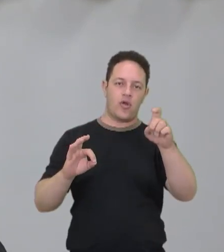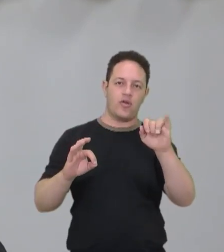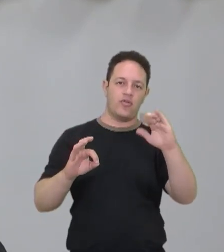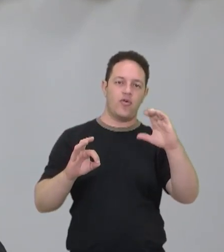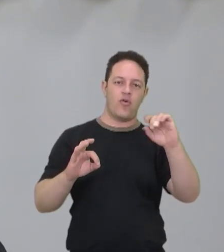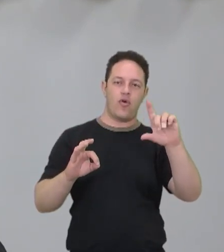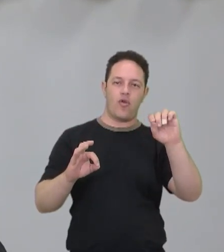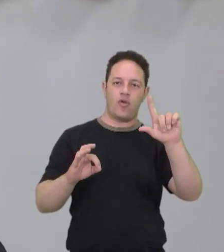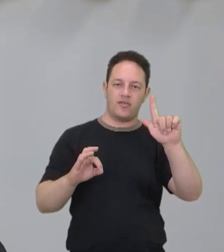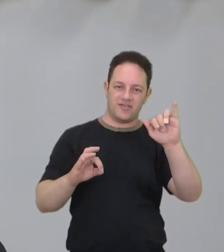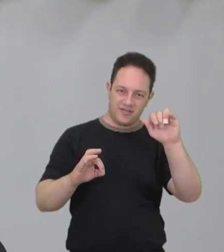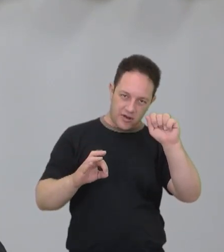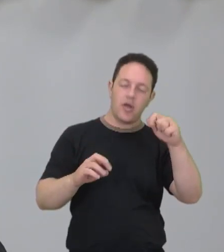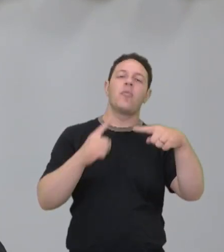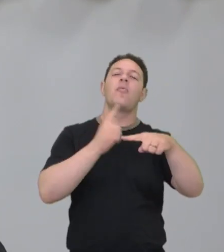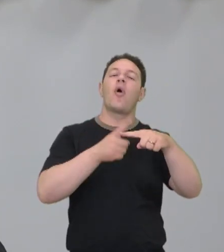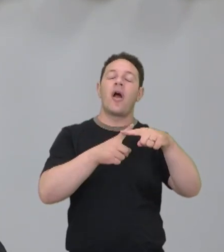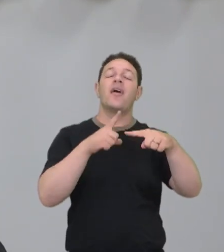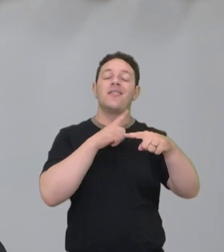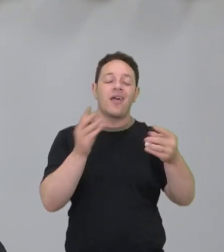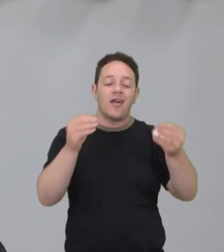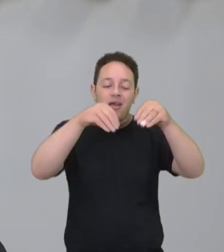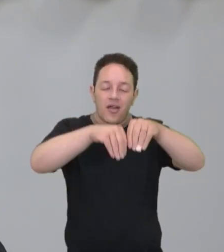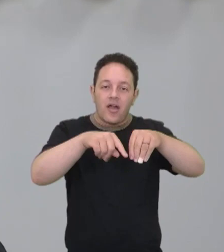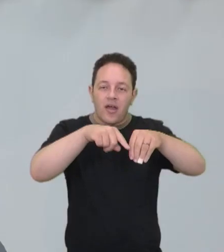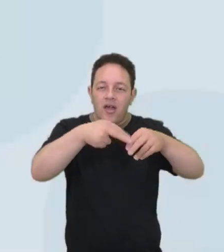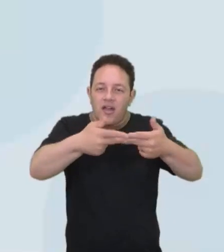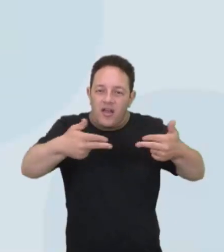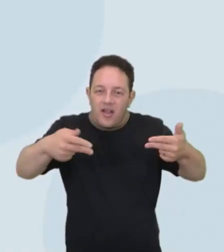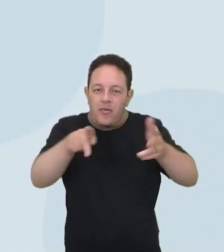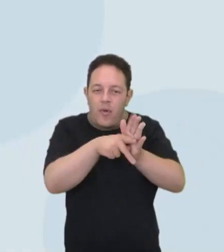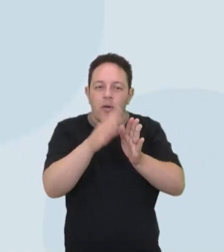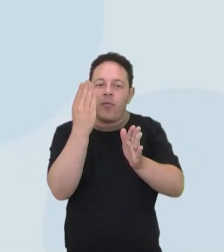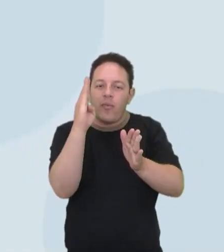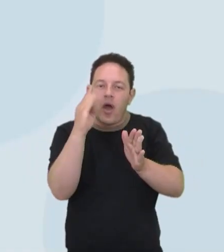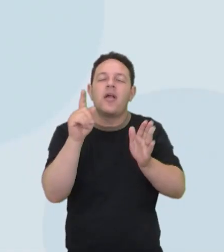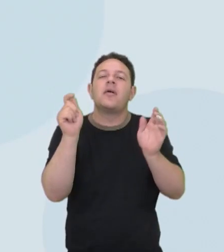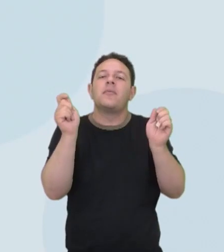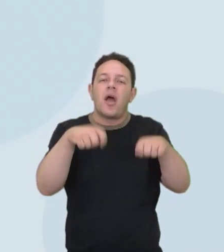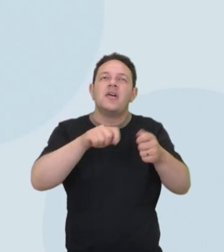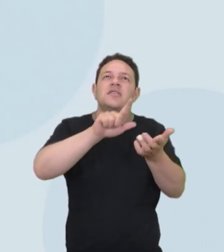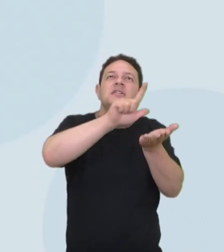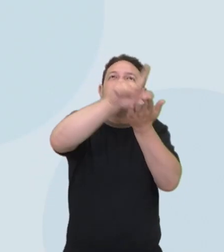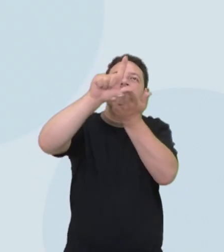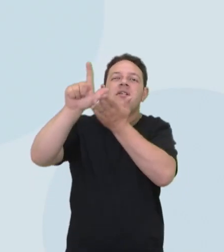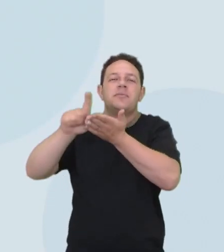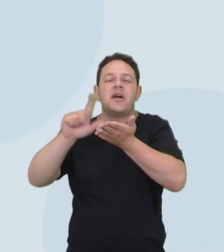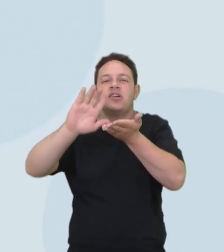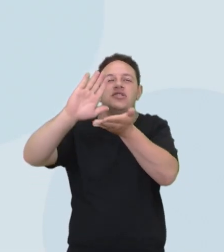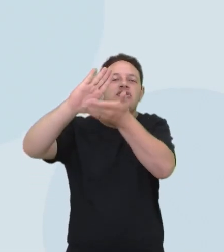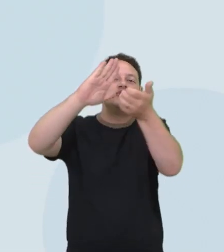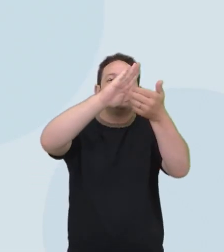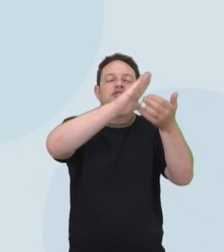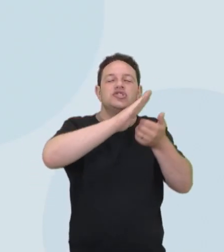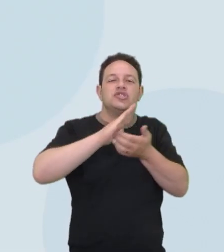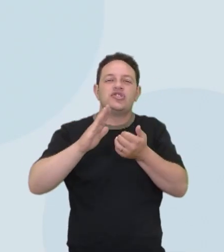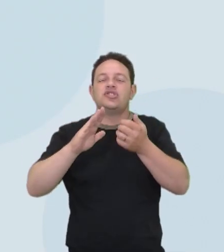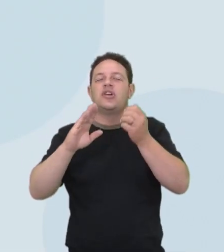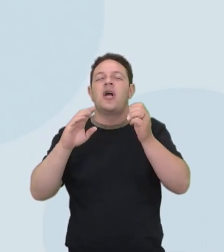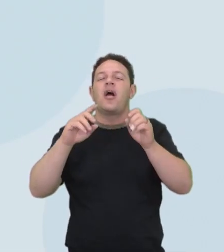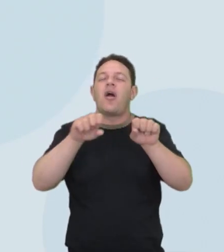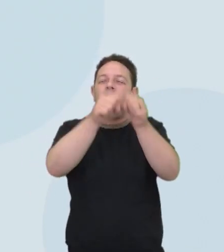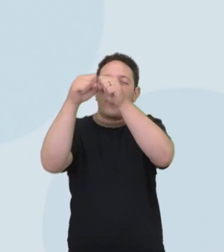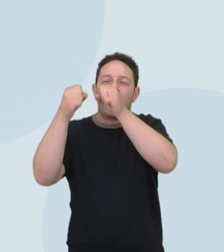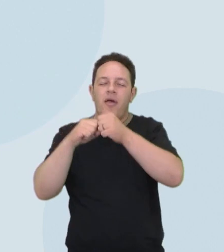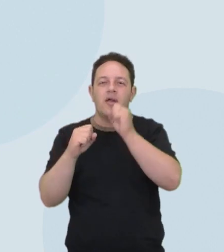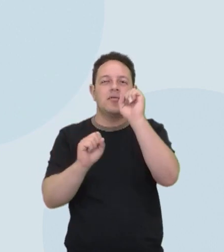processo que utiliza de agentes biológicos para eliminar poluentes ambientais ou para reduzir a compostos de